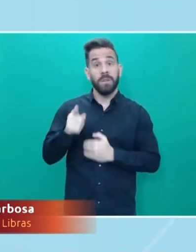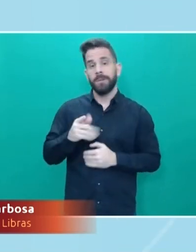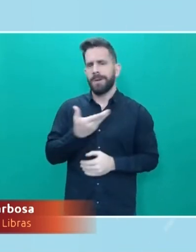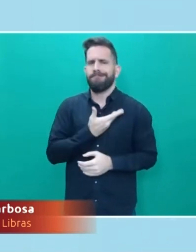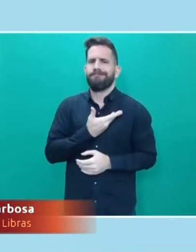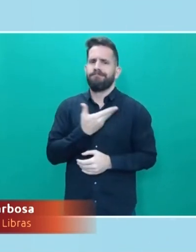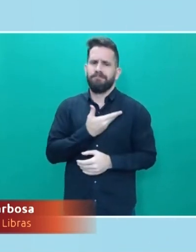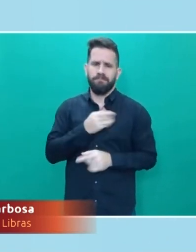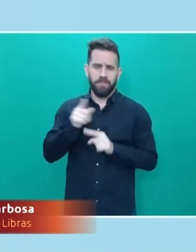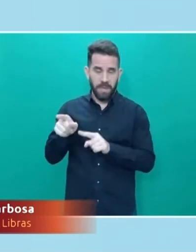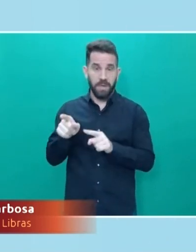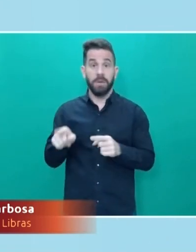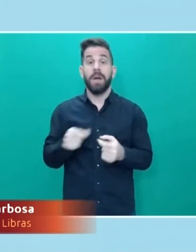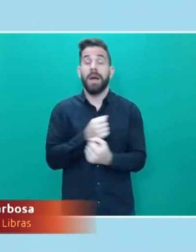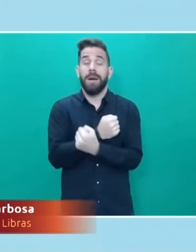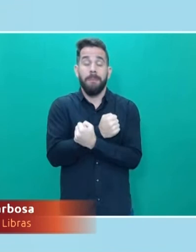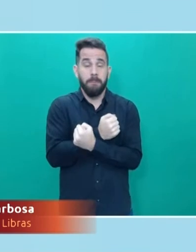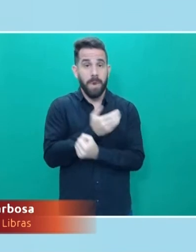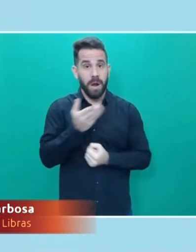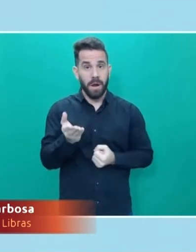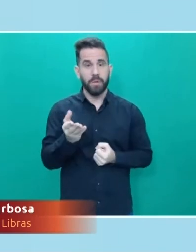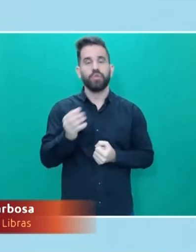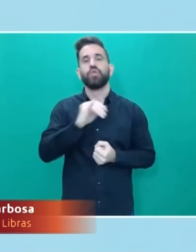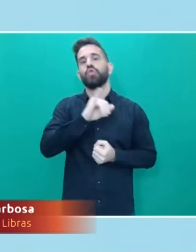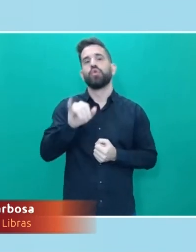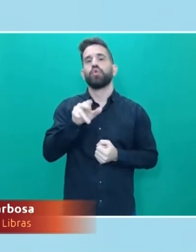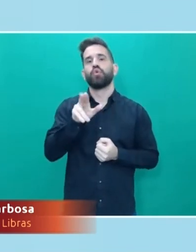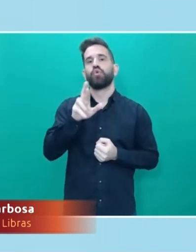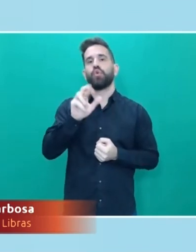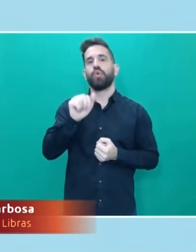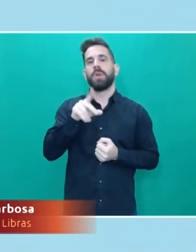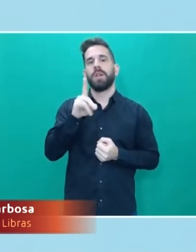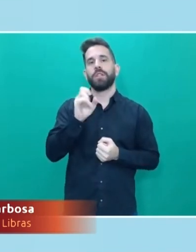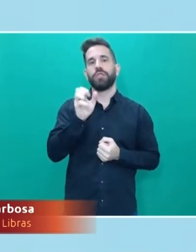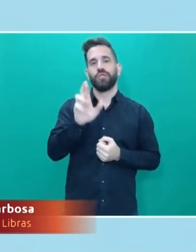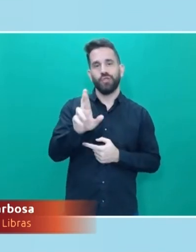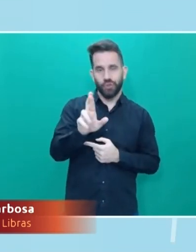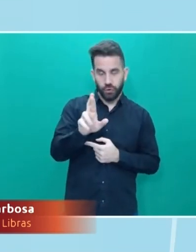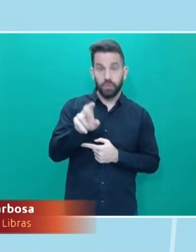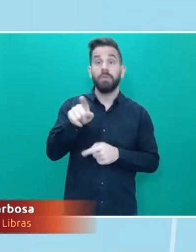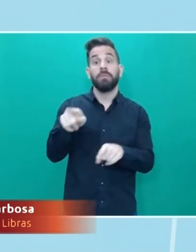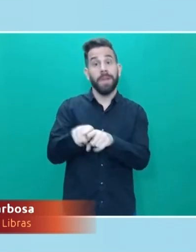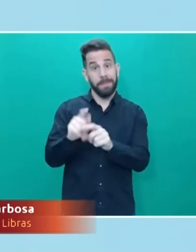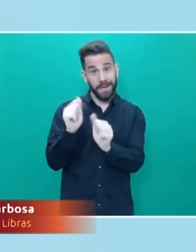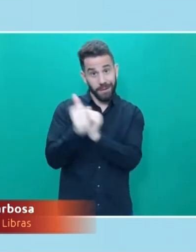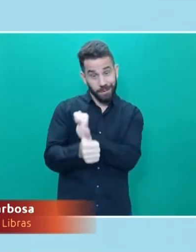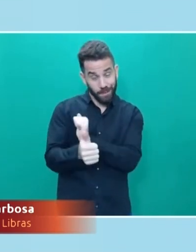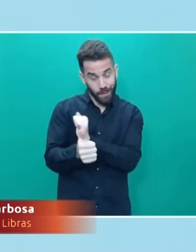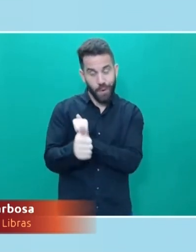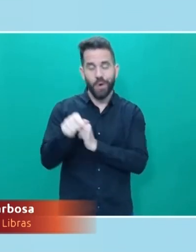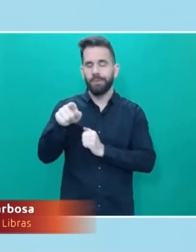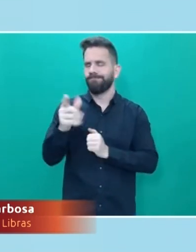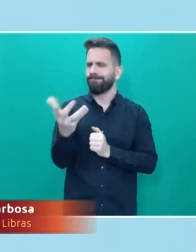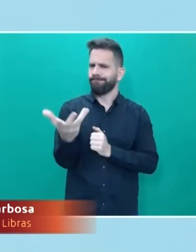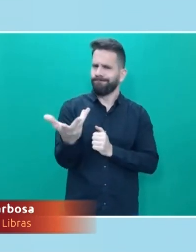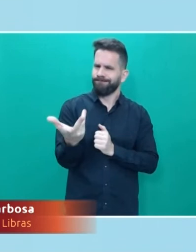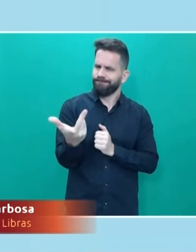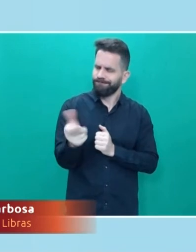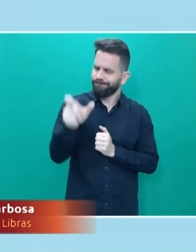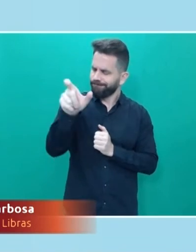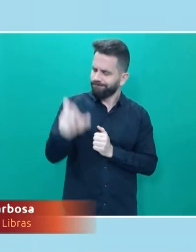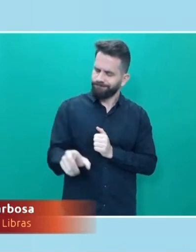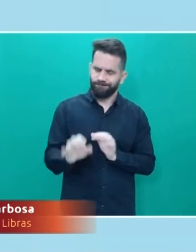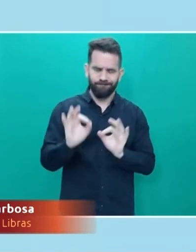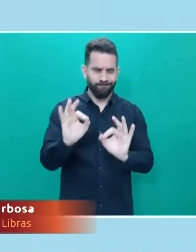Um abraço também especial para o meu amigo Jurandir Luz, né? Que é do esporte também, uma pessoa maravilhosa.